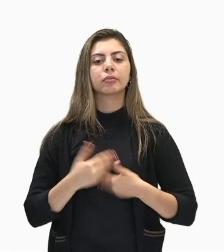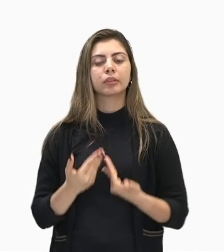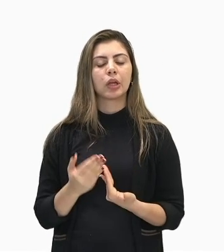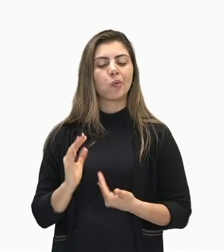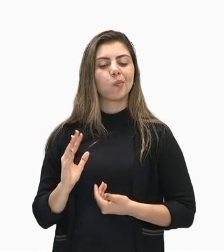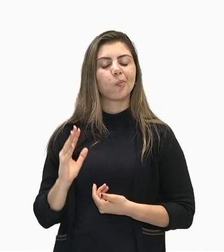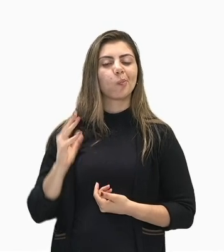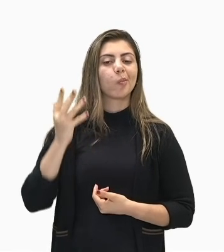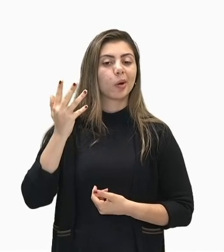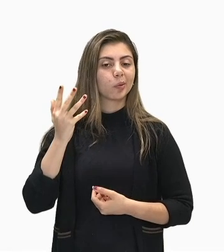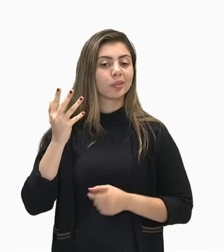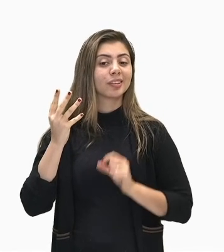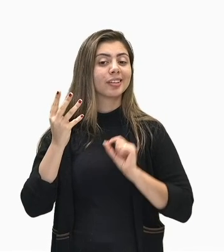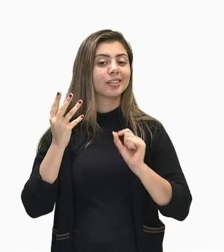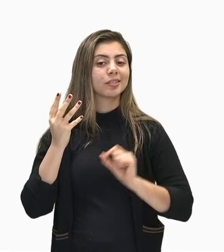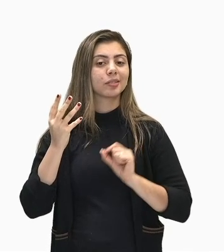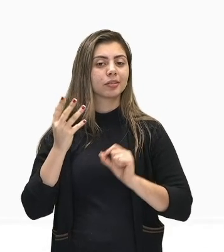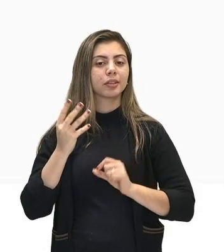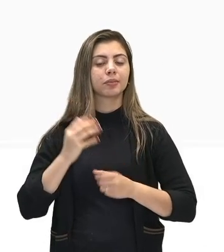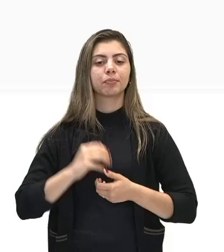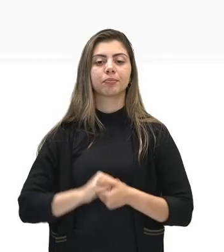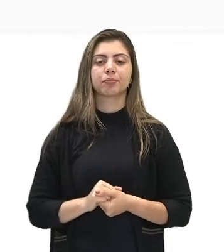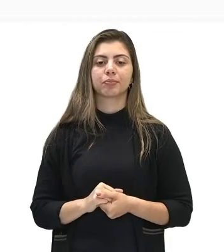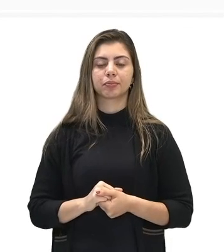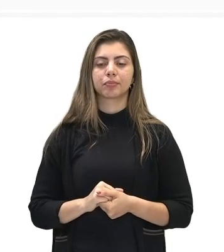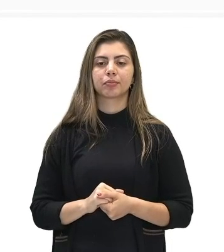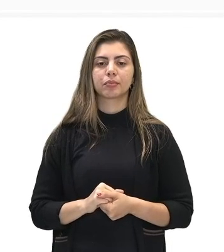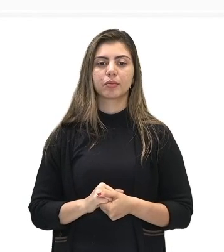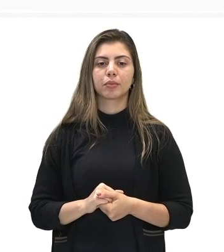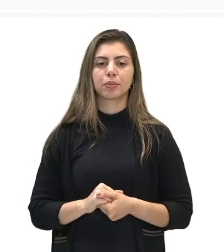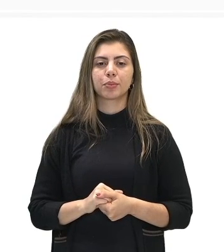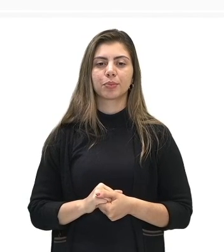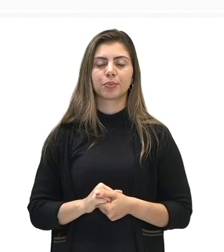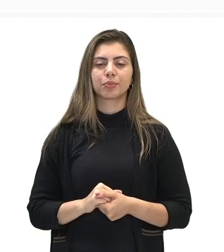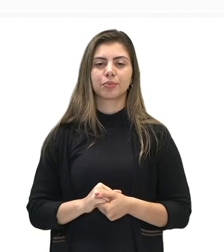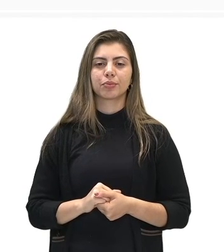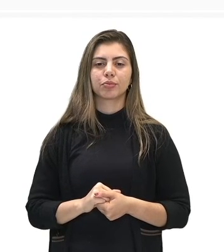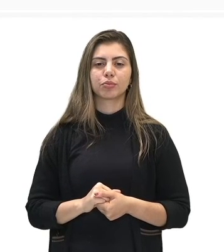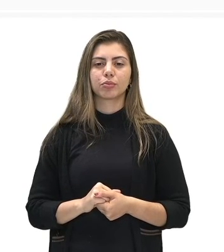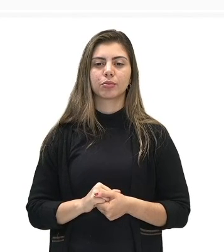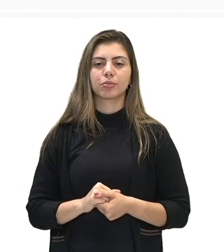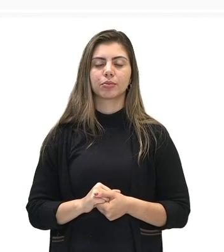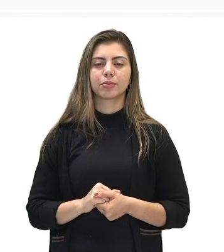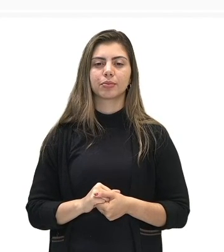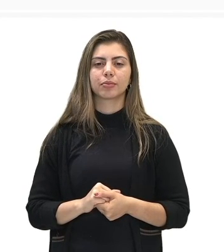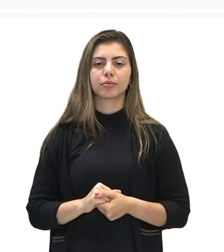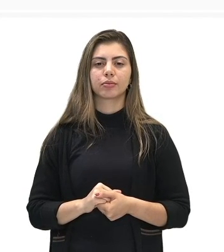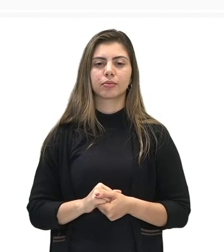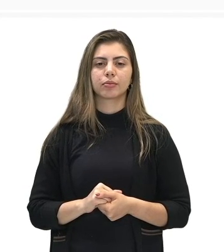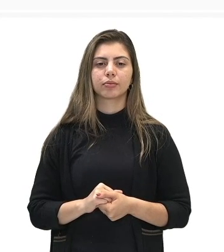processo, deixa eu aqui aumentar isso aqui, tá? Eu posso aqui dizer, né,